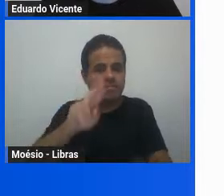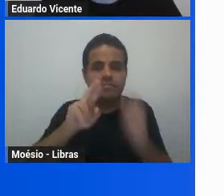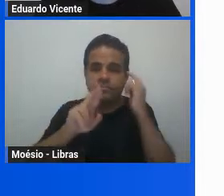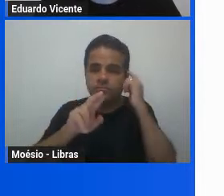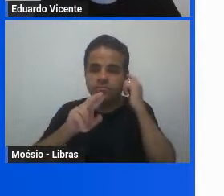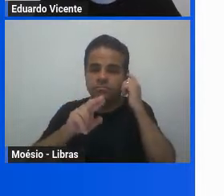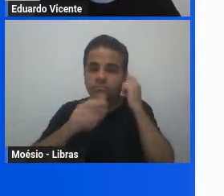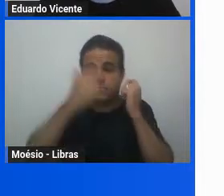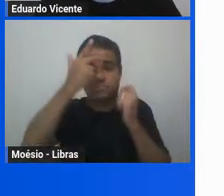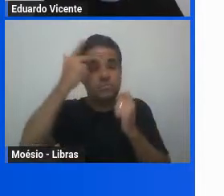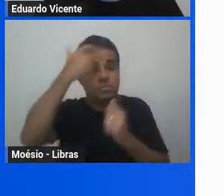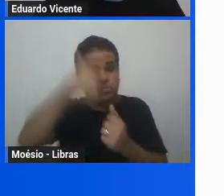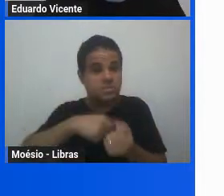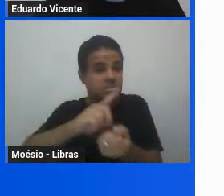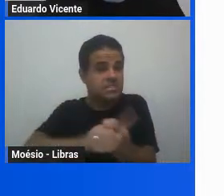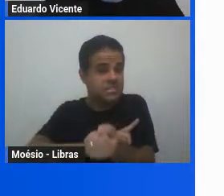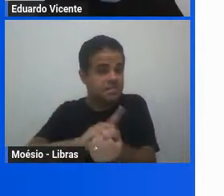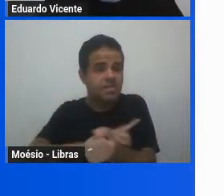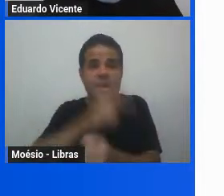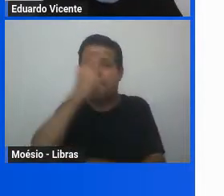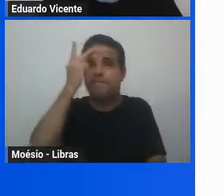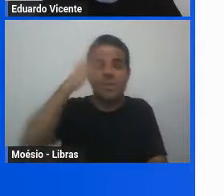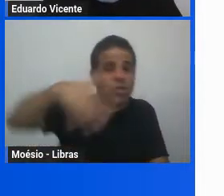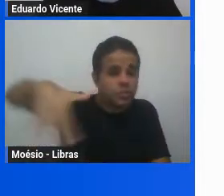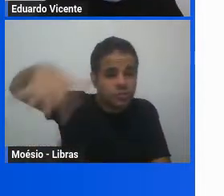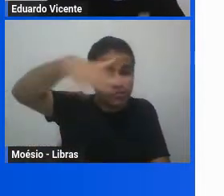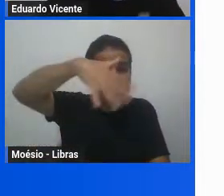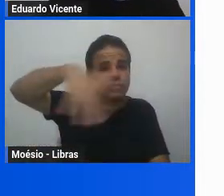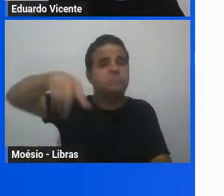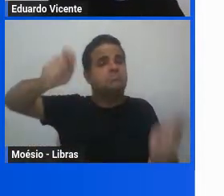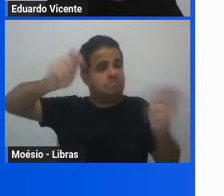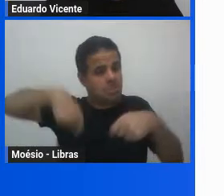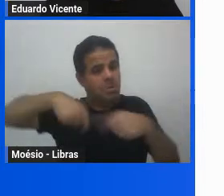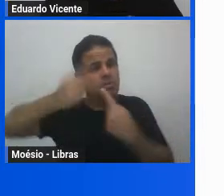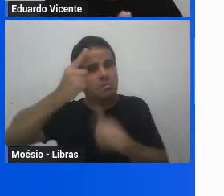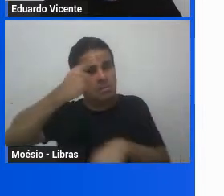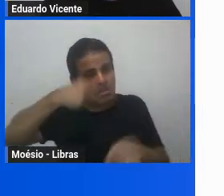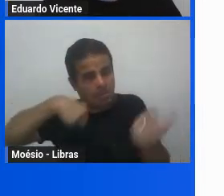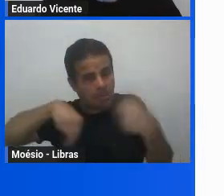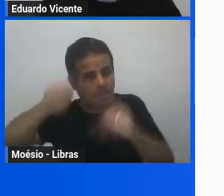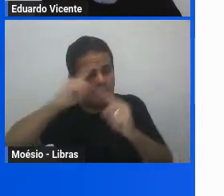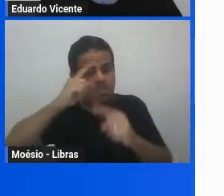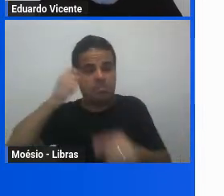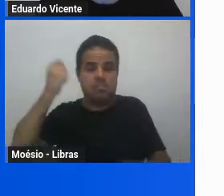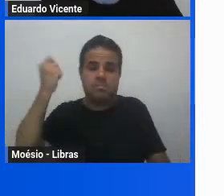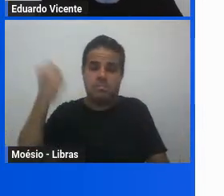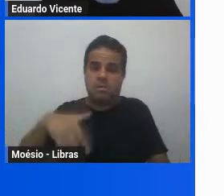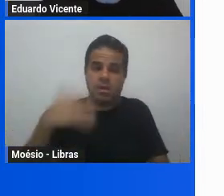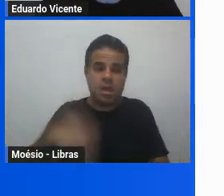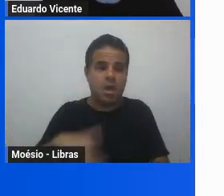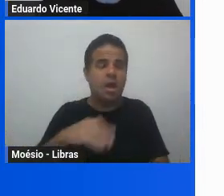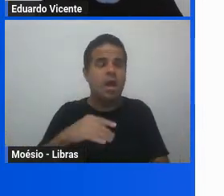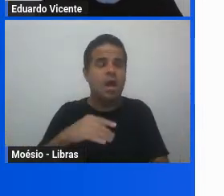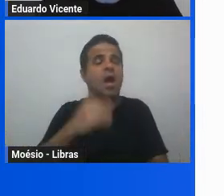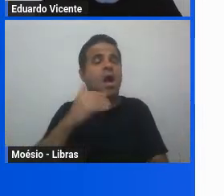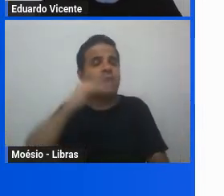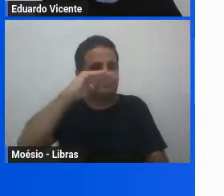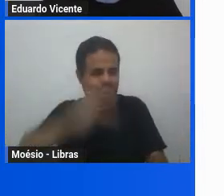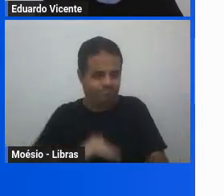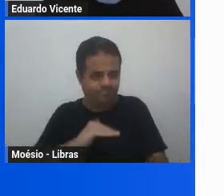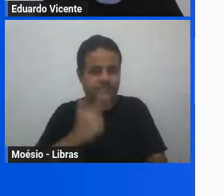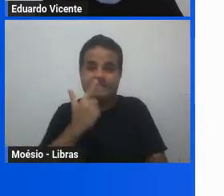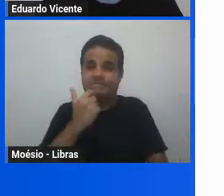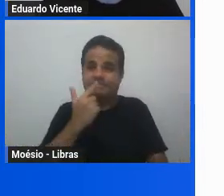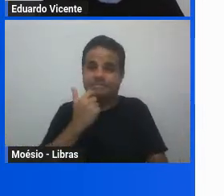diabético, né? Mas as pessoas também, mesmo sendo diabéticas, podem evoluir para uma baixa taxa de glicose no sangue, né? Que é